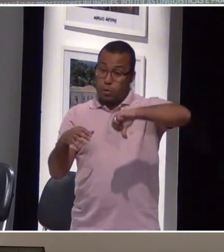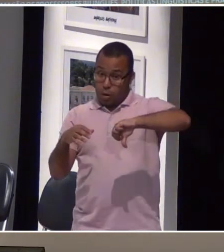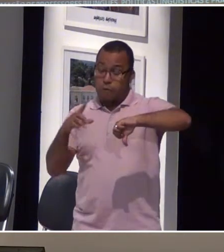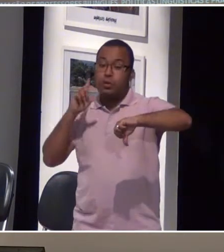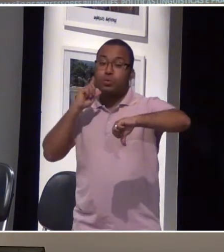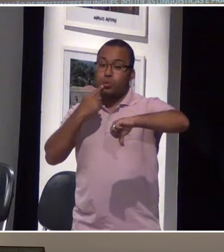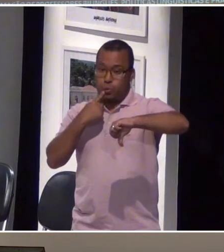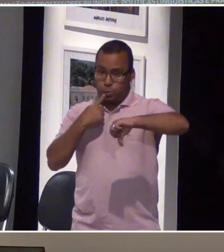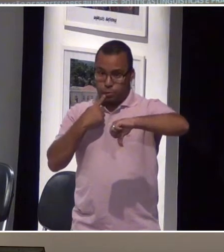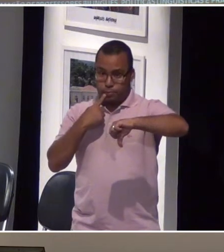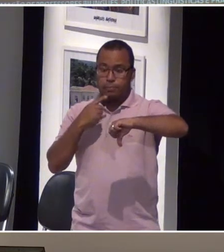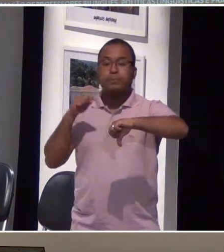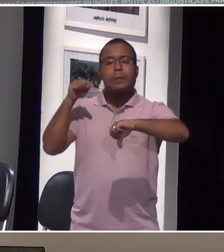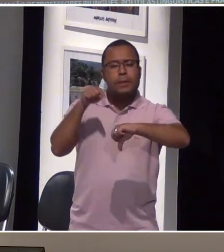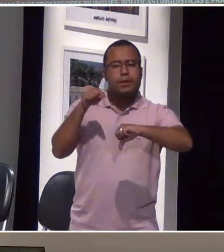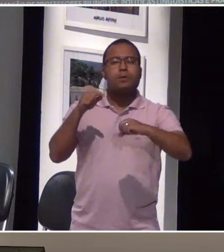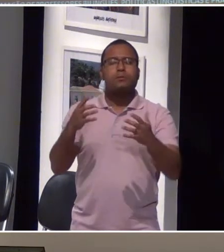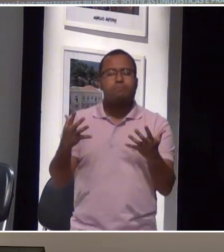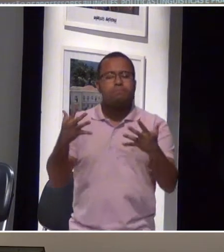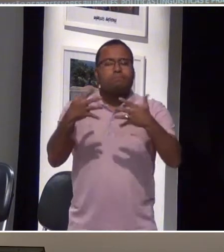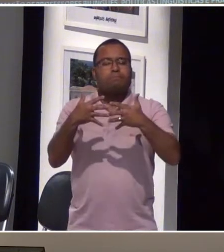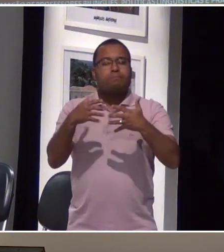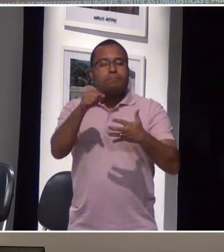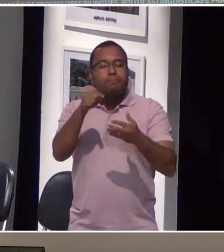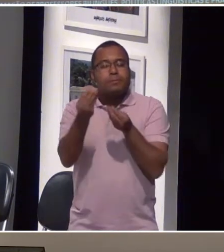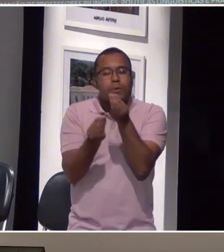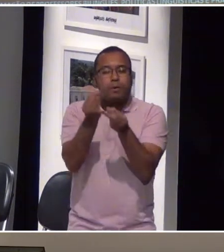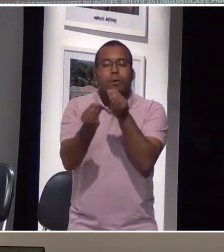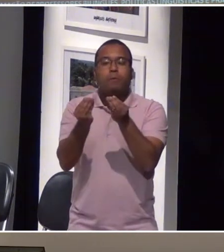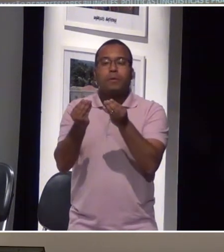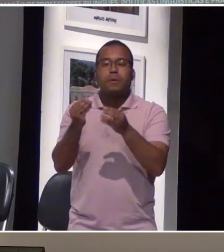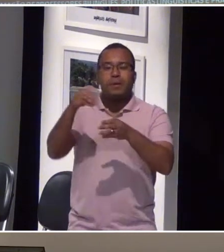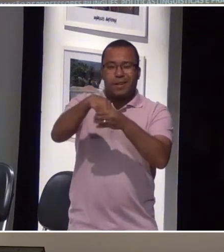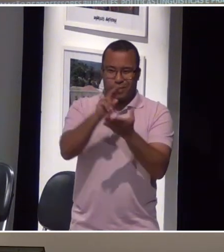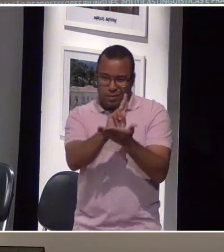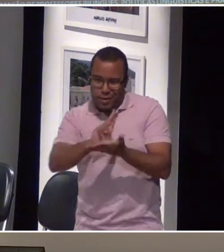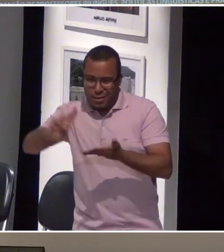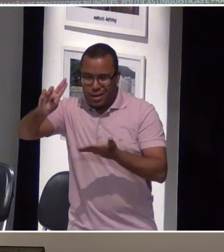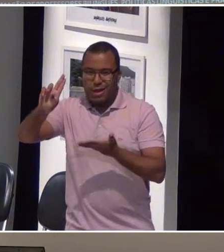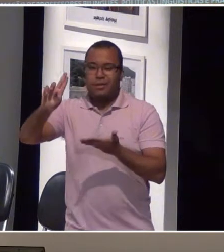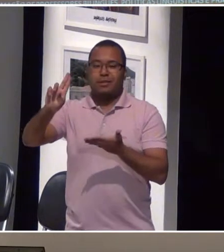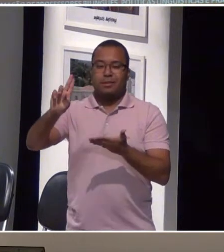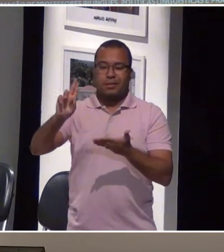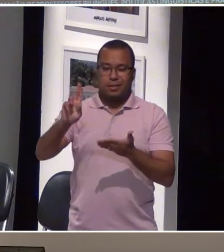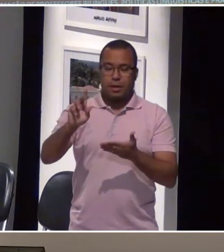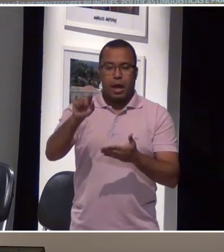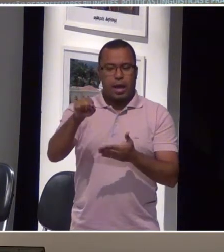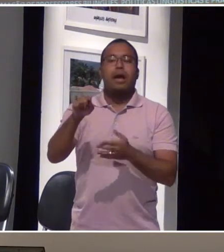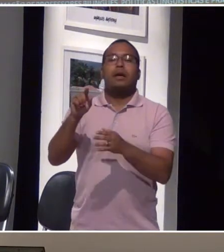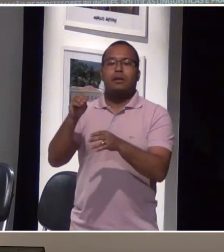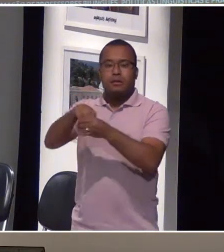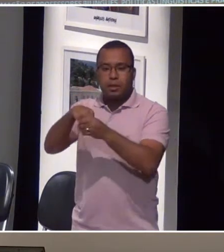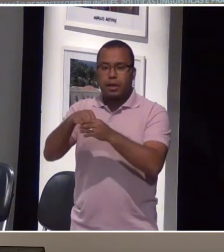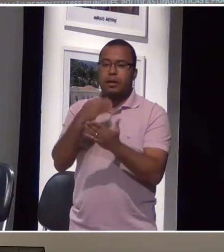são surdos. Então, isso também impactou muito a nossa própria universidade, as demandas que são tanto